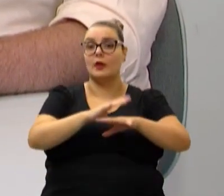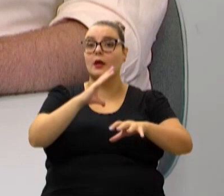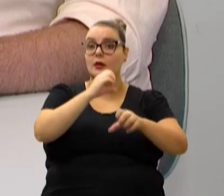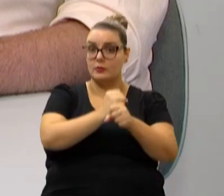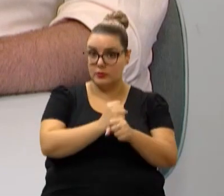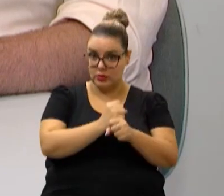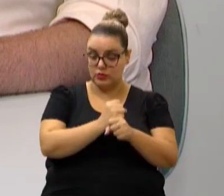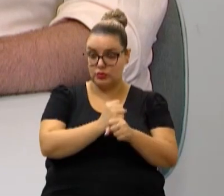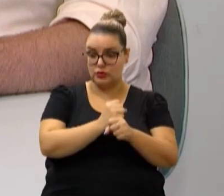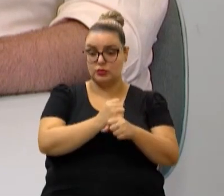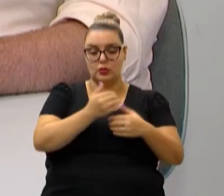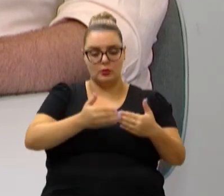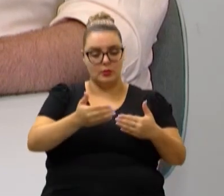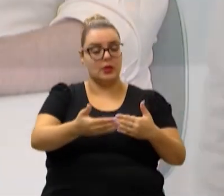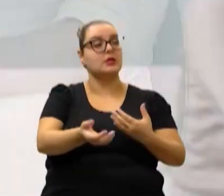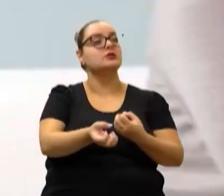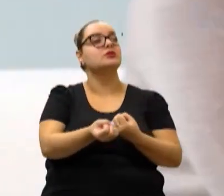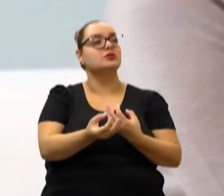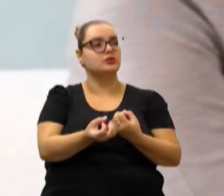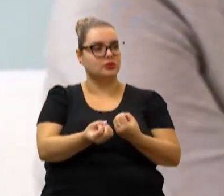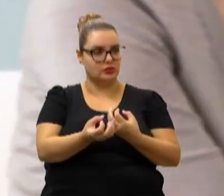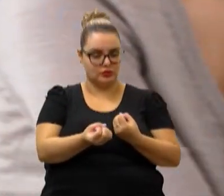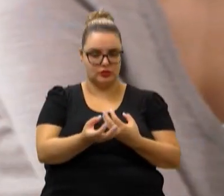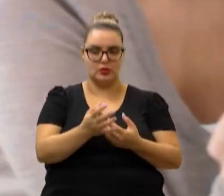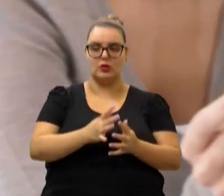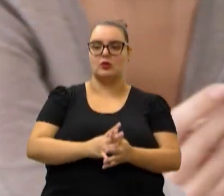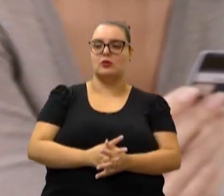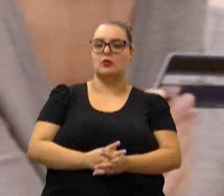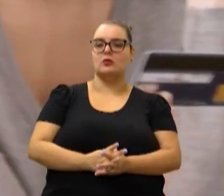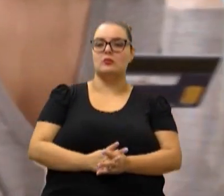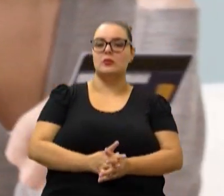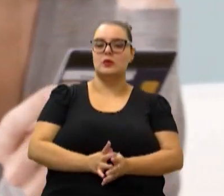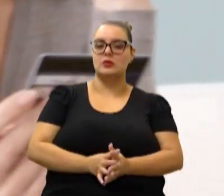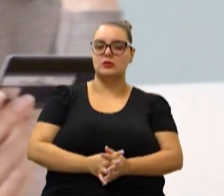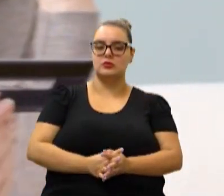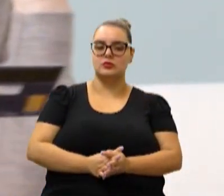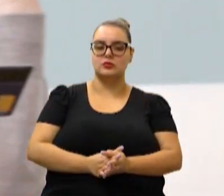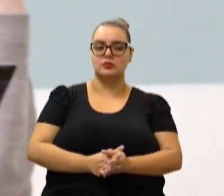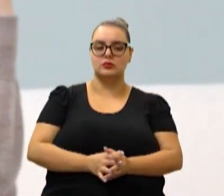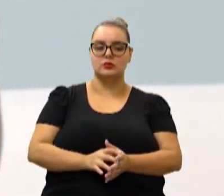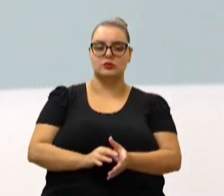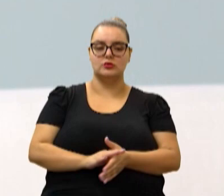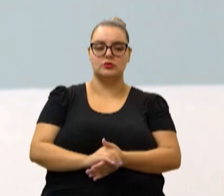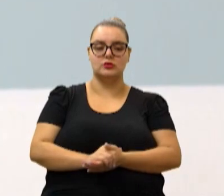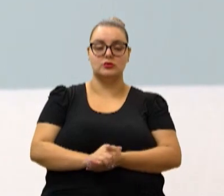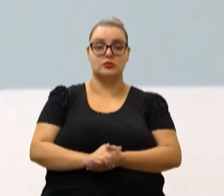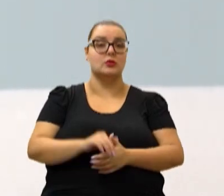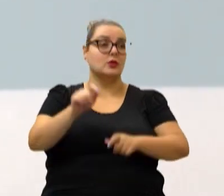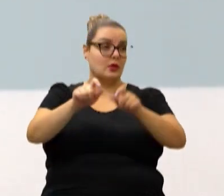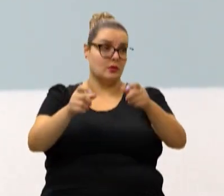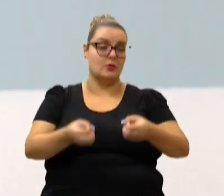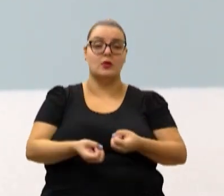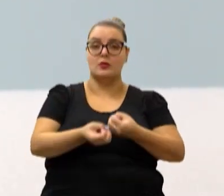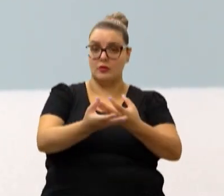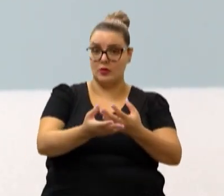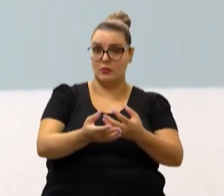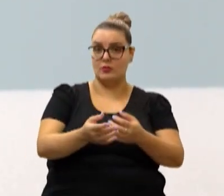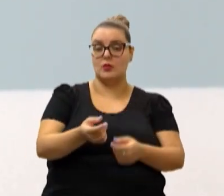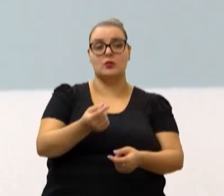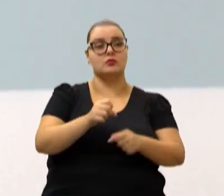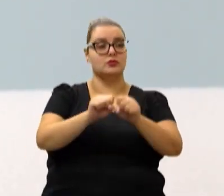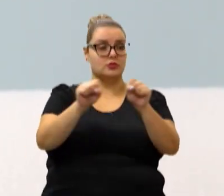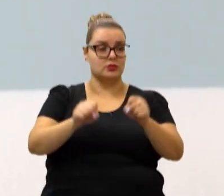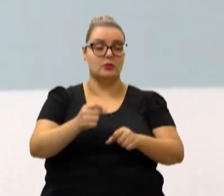é calculada a partir de informações que a pessoa fornece ao